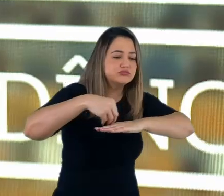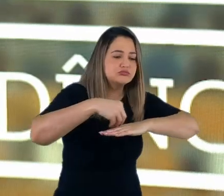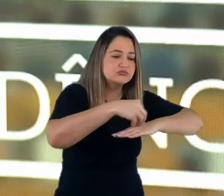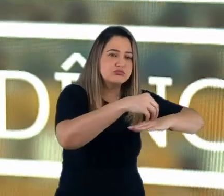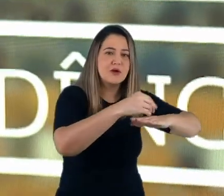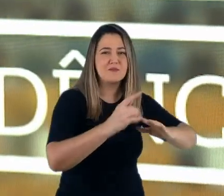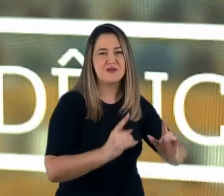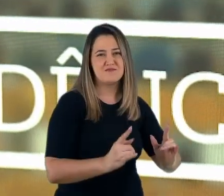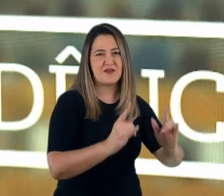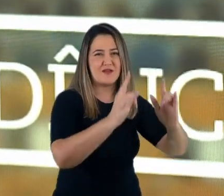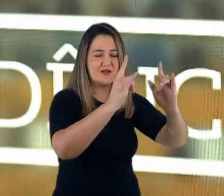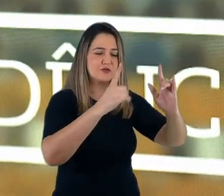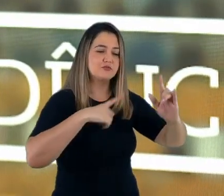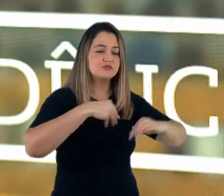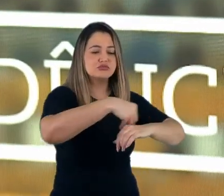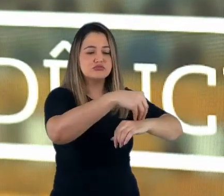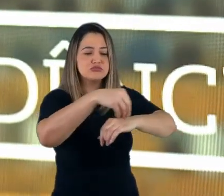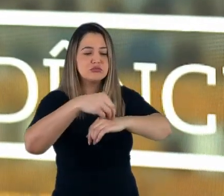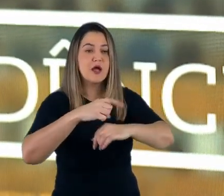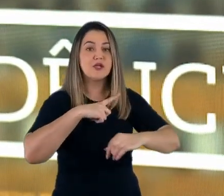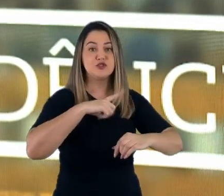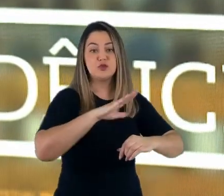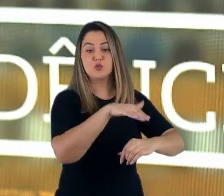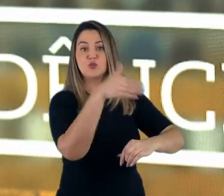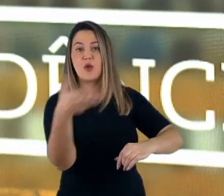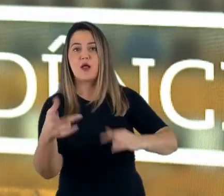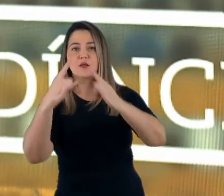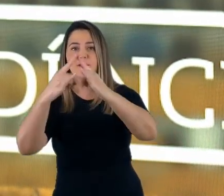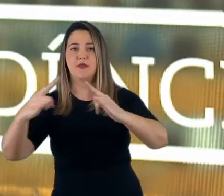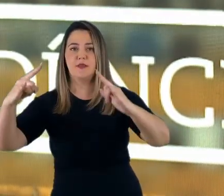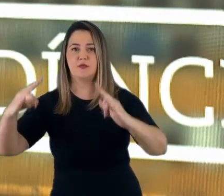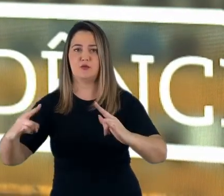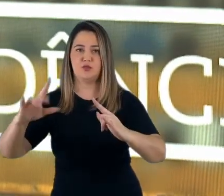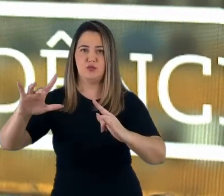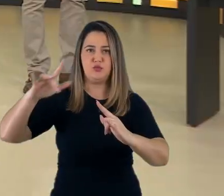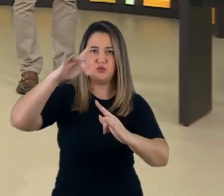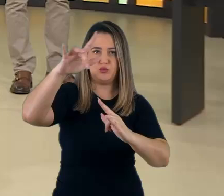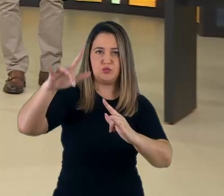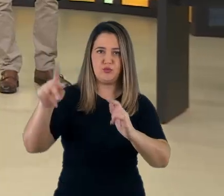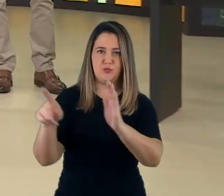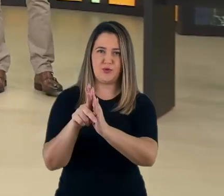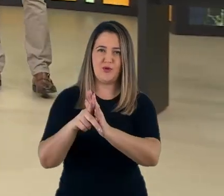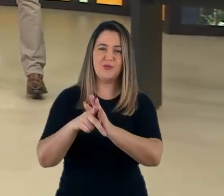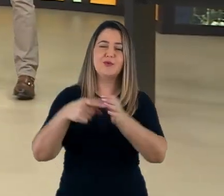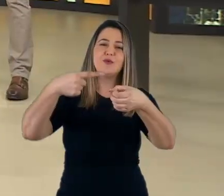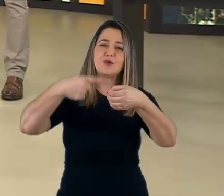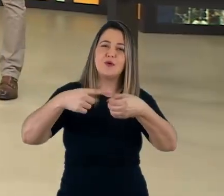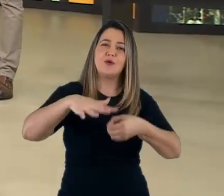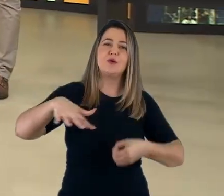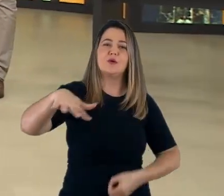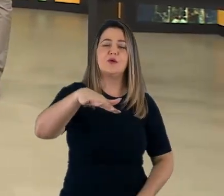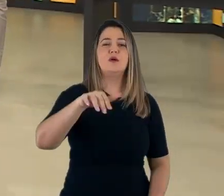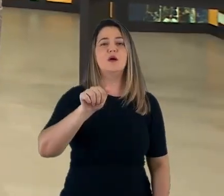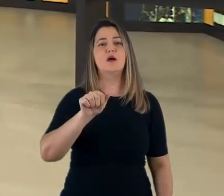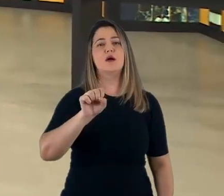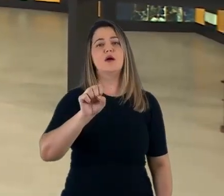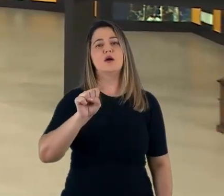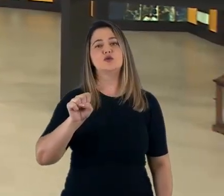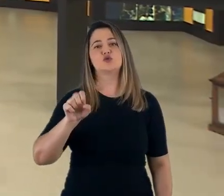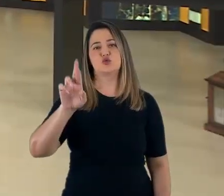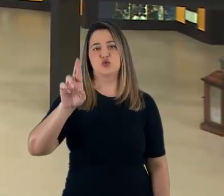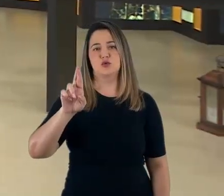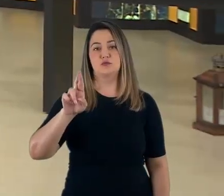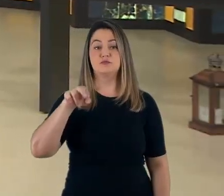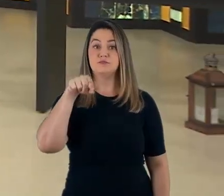Esse edifício ficava adjacente a um templo da cidade de Assur. Ela era, na verdade, um vaticínio